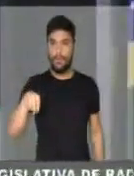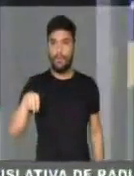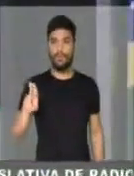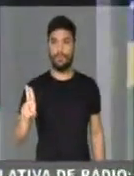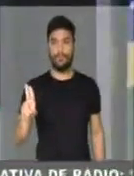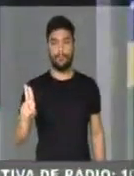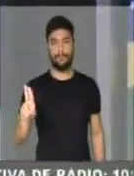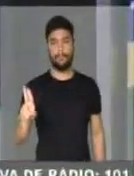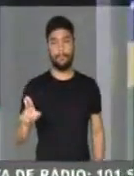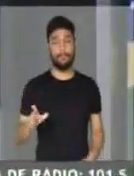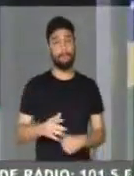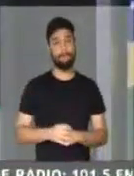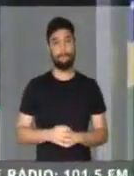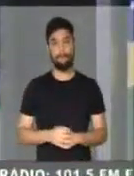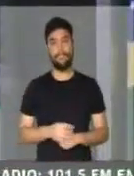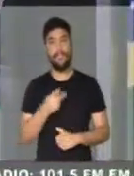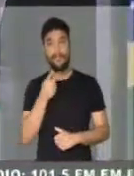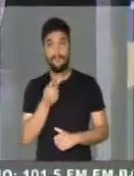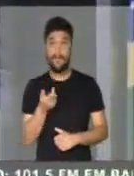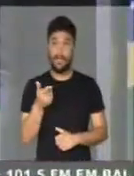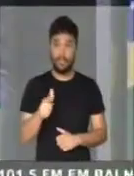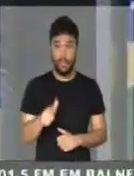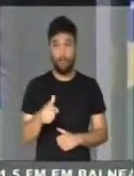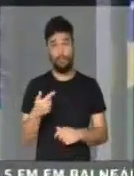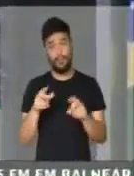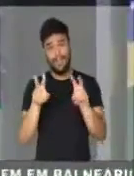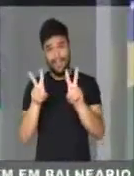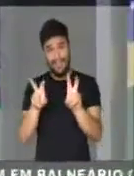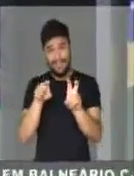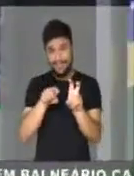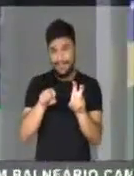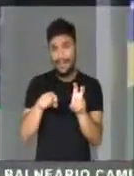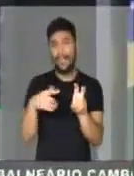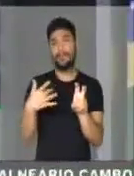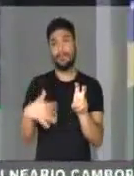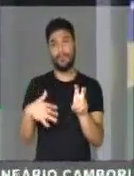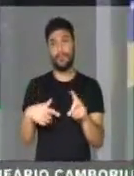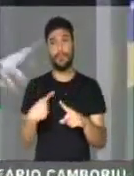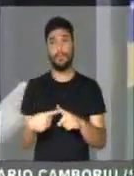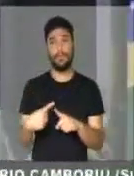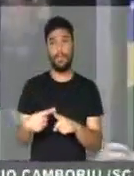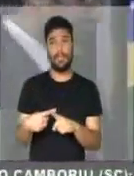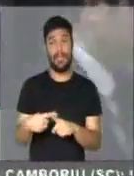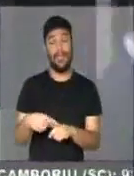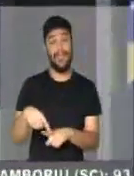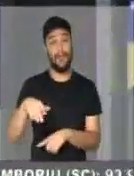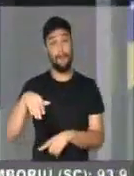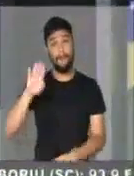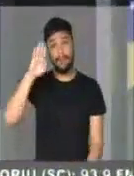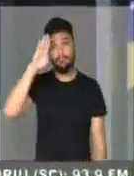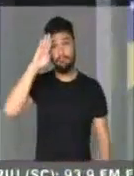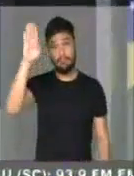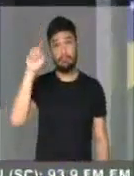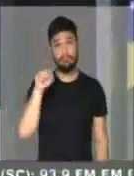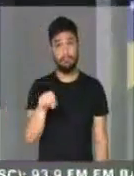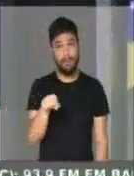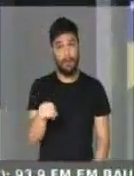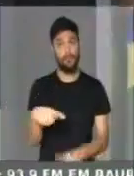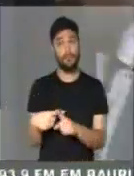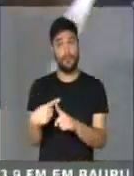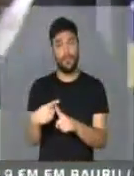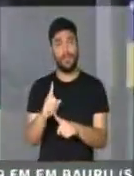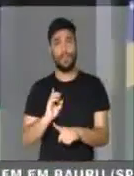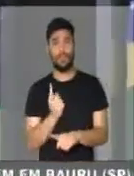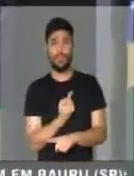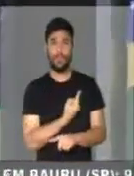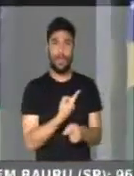Nações Unidas. Volto a repetir e enfatizar esse tema, porque é talvez o crucial e fruto